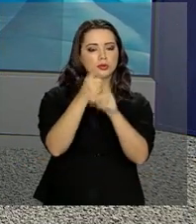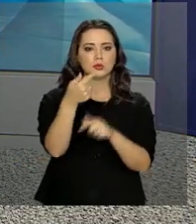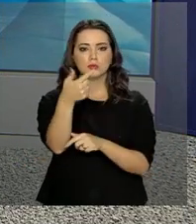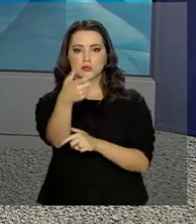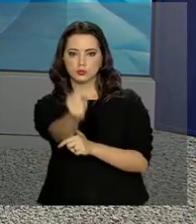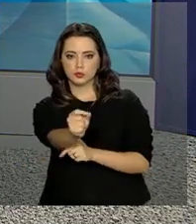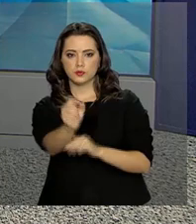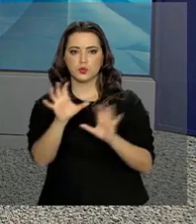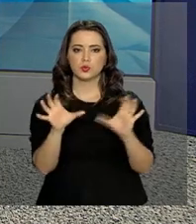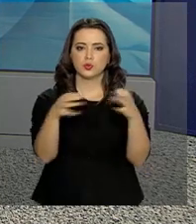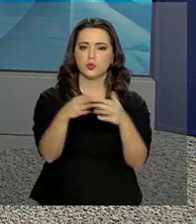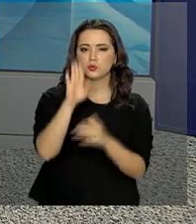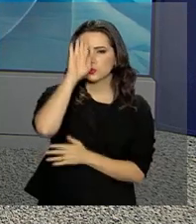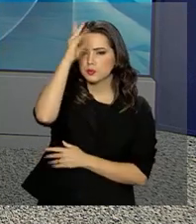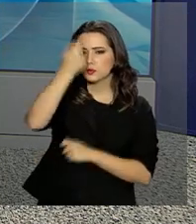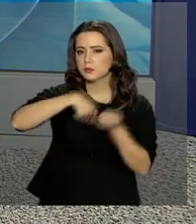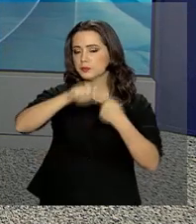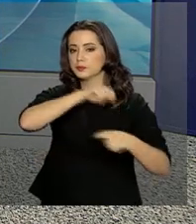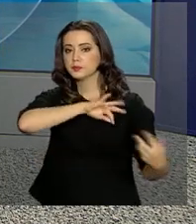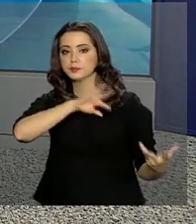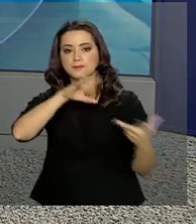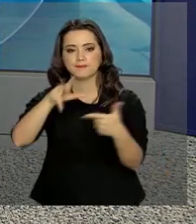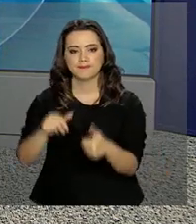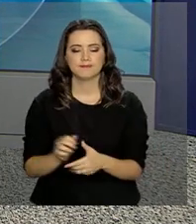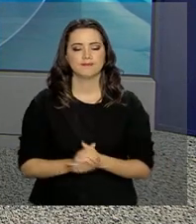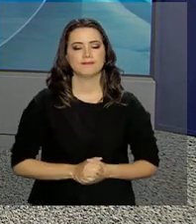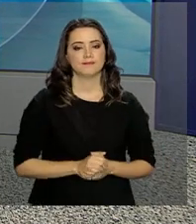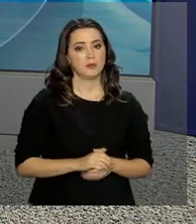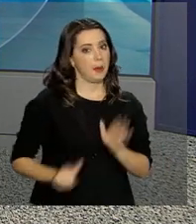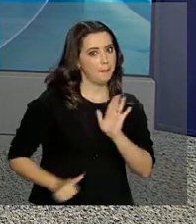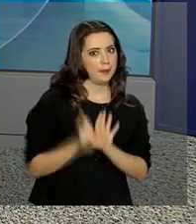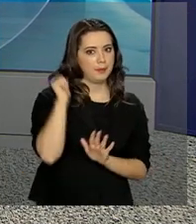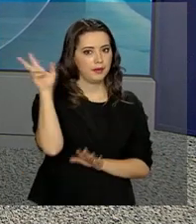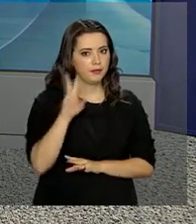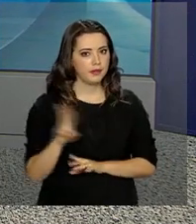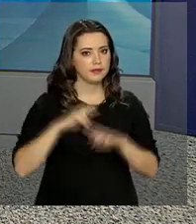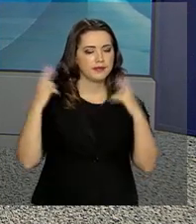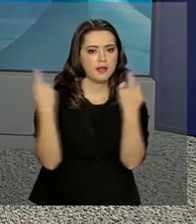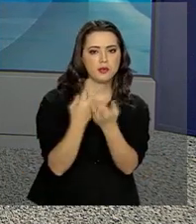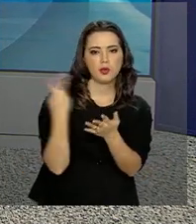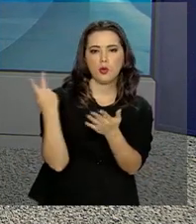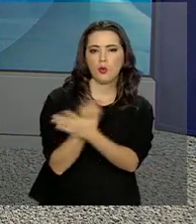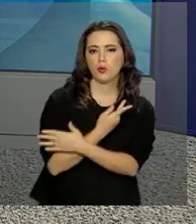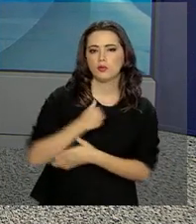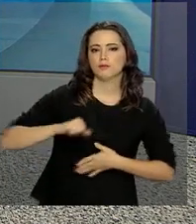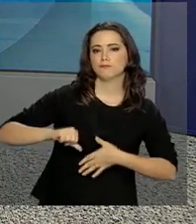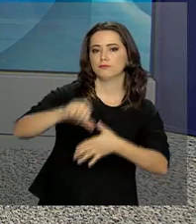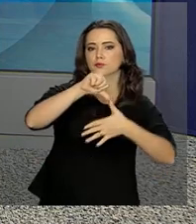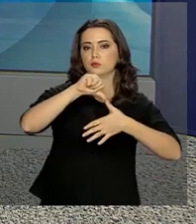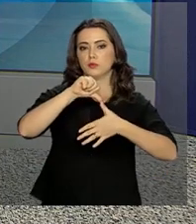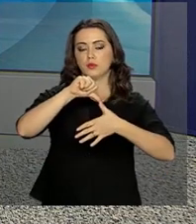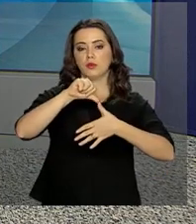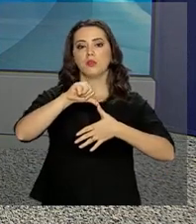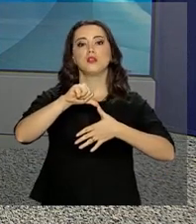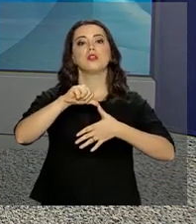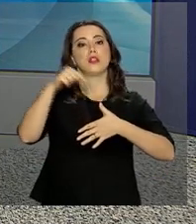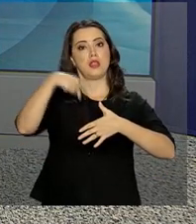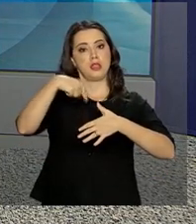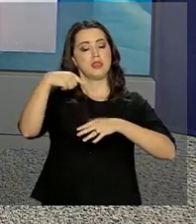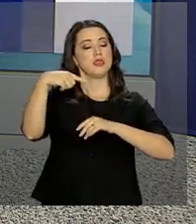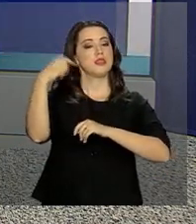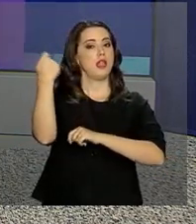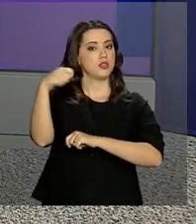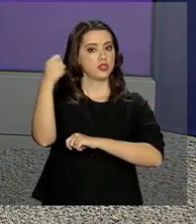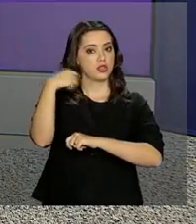do G20, grupo das principais economias do mundo. Pela primeira vez, a reunião ocorre aqui na América do Sul. Lá em